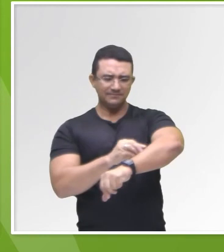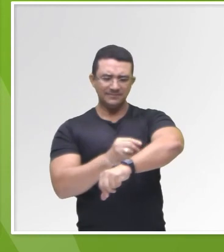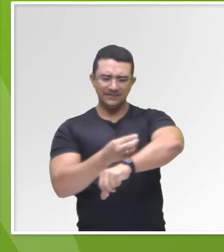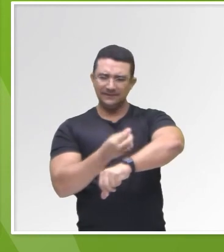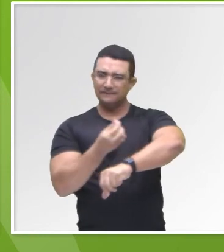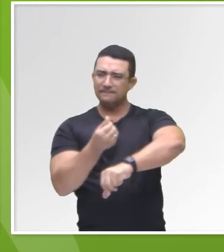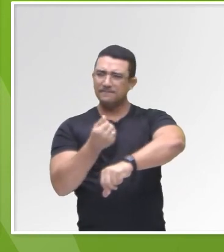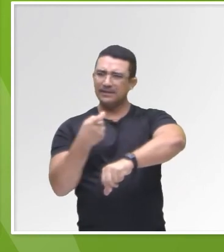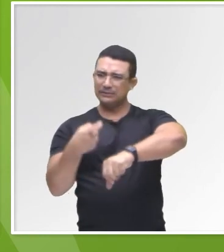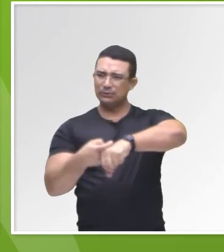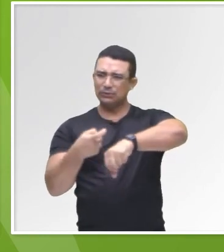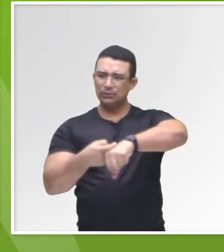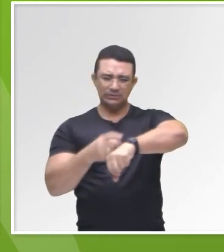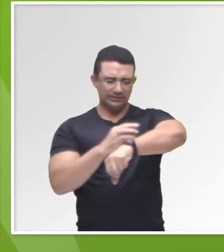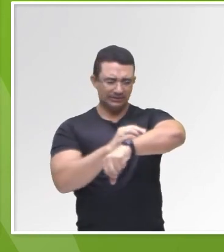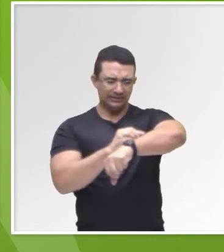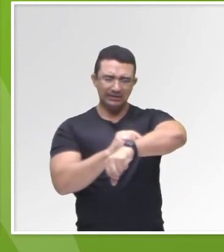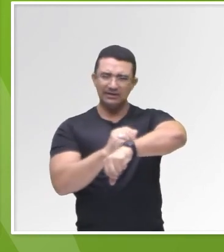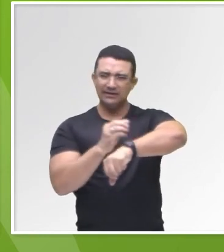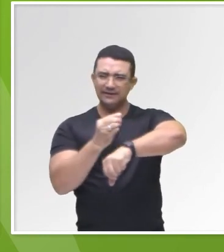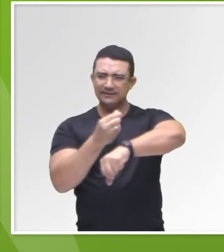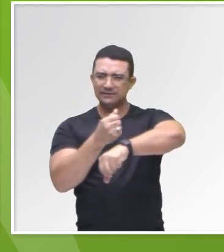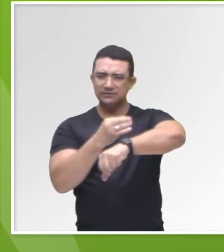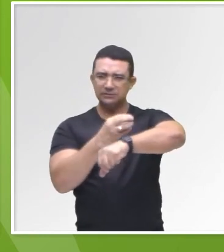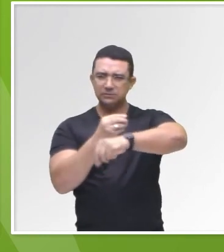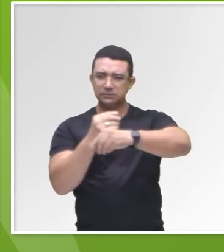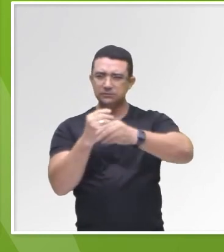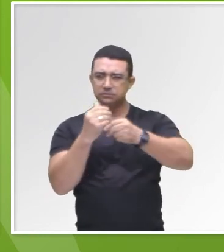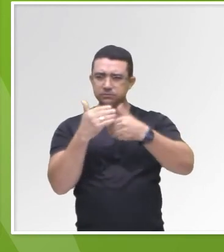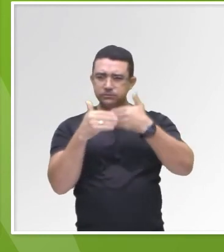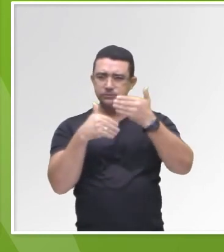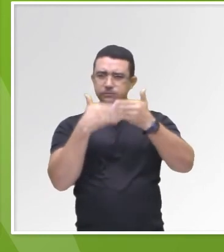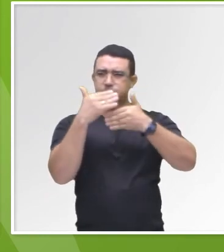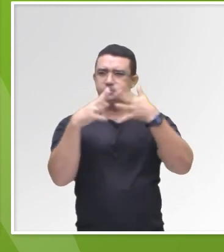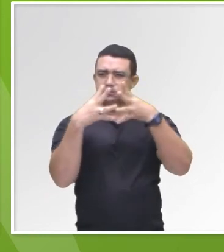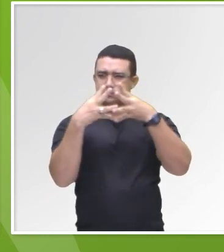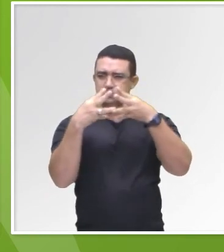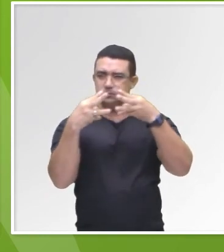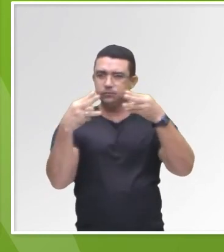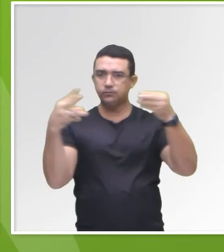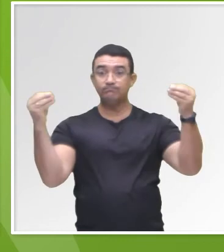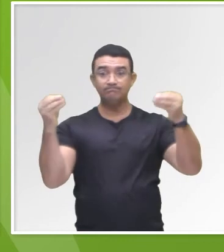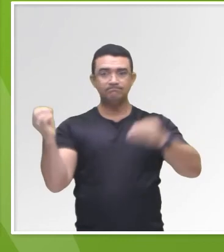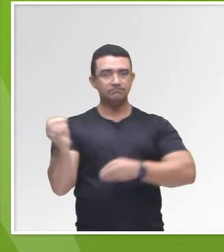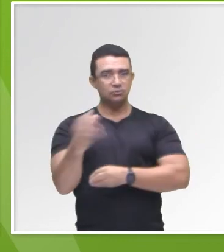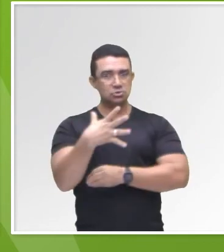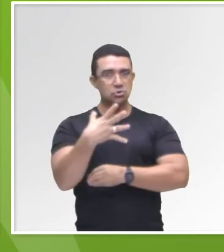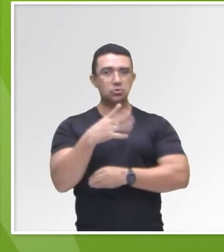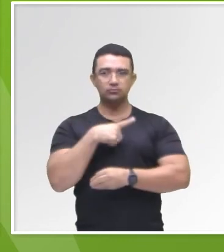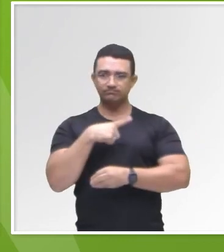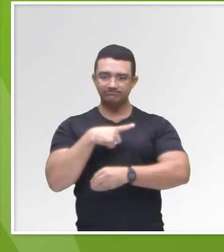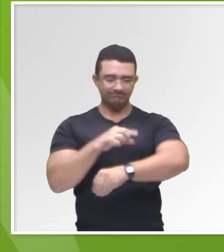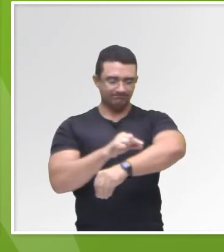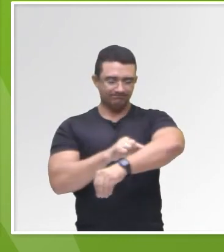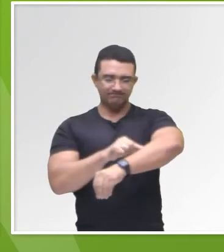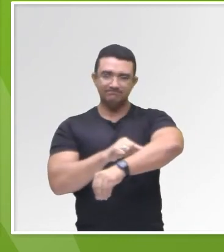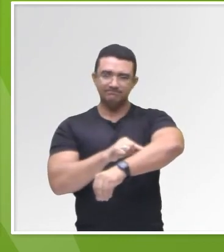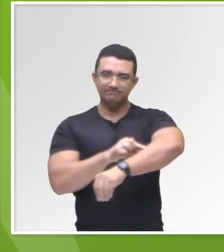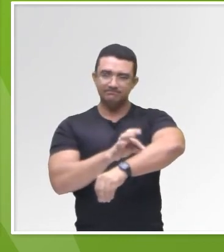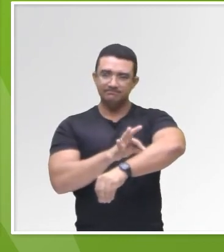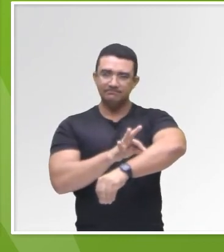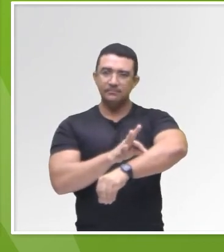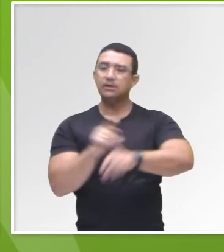lá na imagem, justamente para que ela possa se regenerar e gerar um tecido novo ali para assumir aquela sua ferida, por exemplo. E também